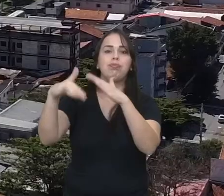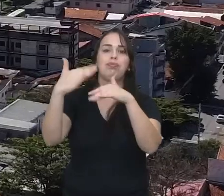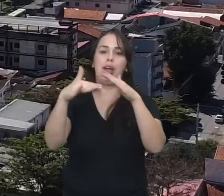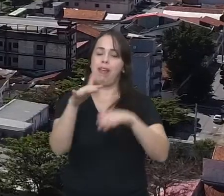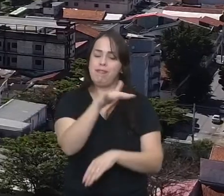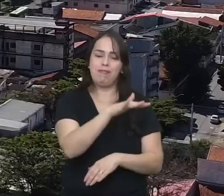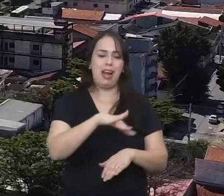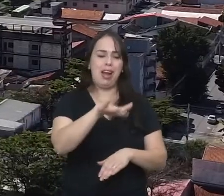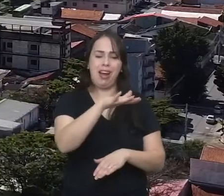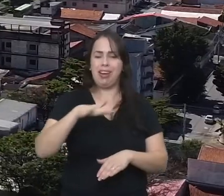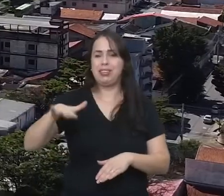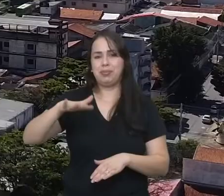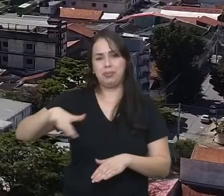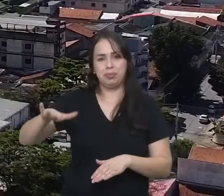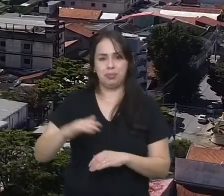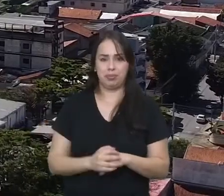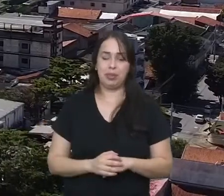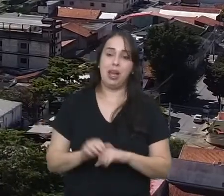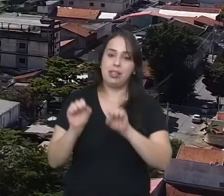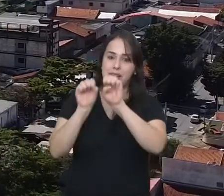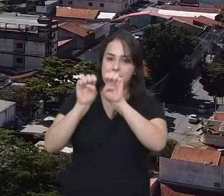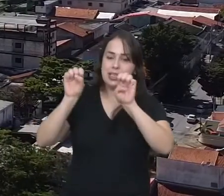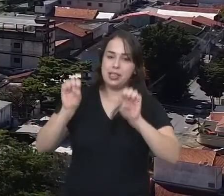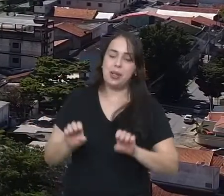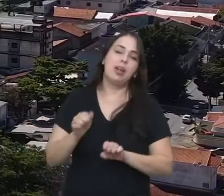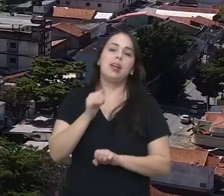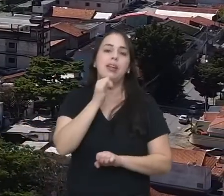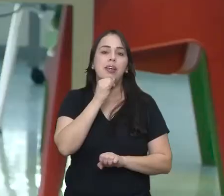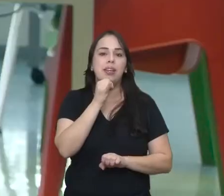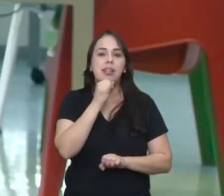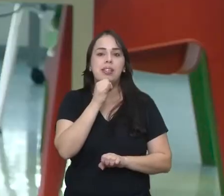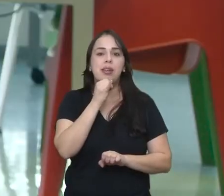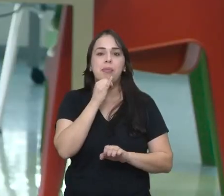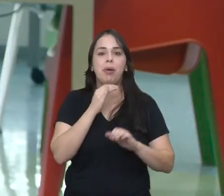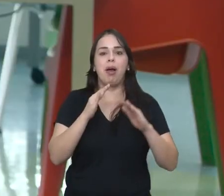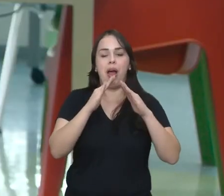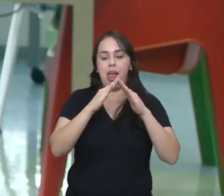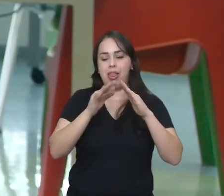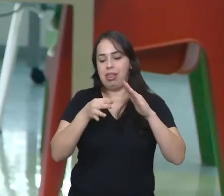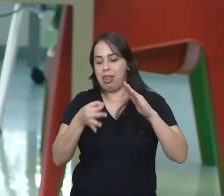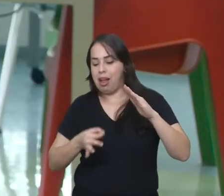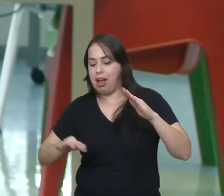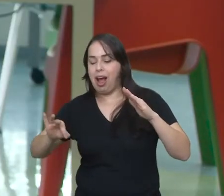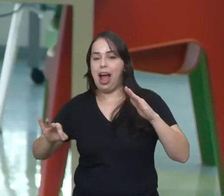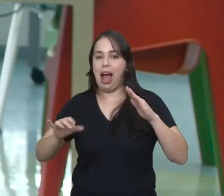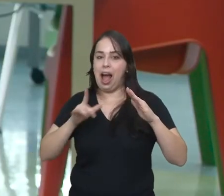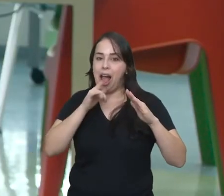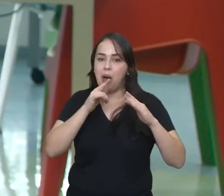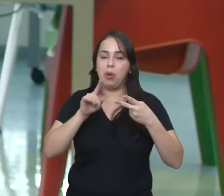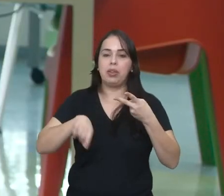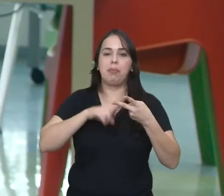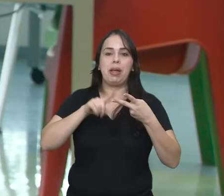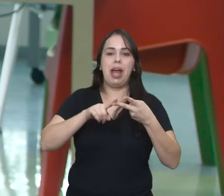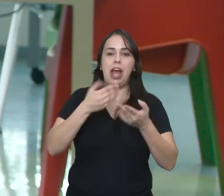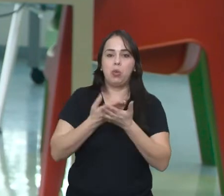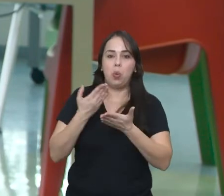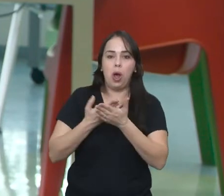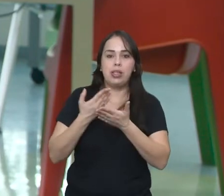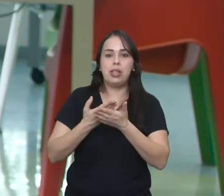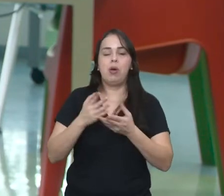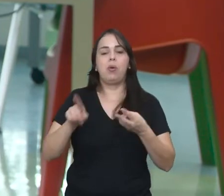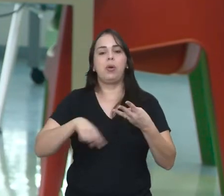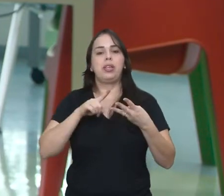subsidiado, contribui para o desenvolvimento de diversas áreas. Essas infraestruturas, como o saneamento básico,